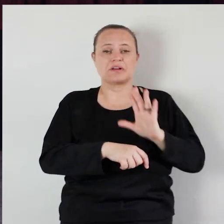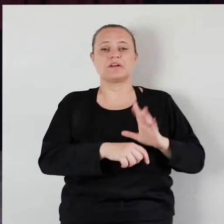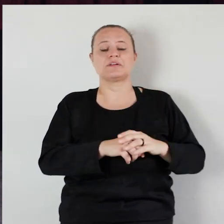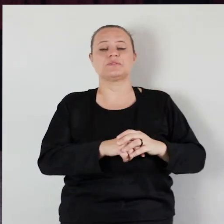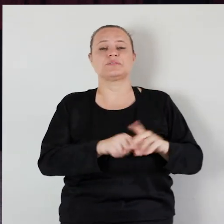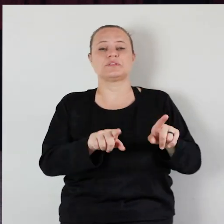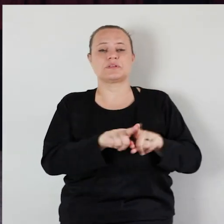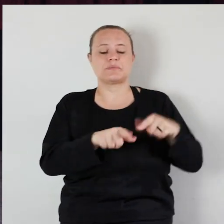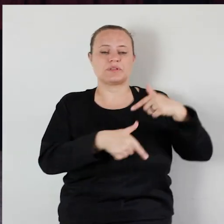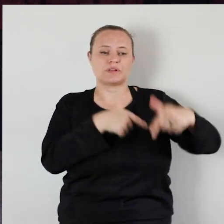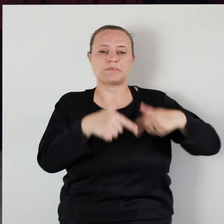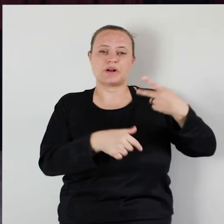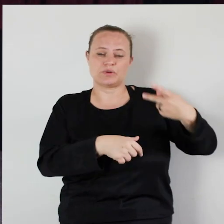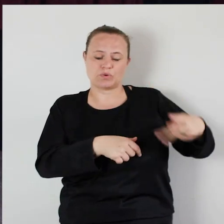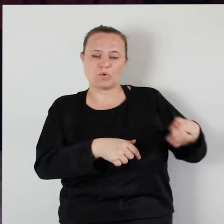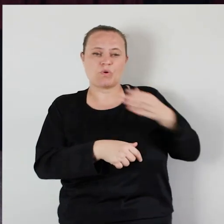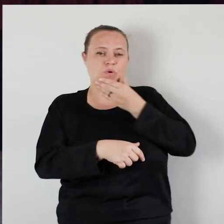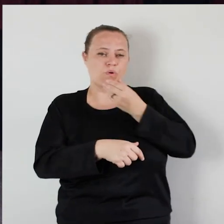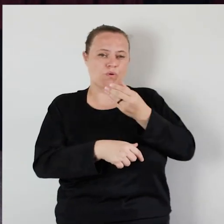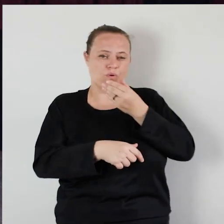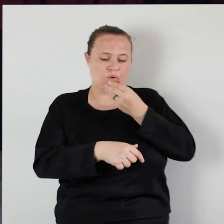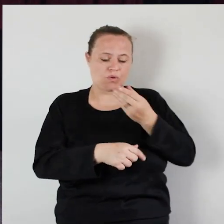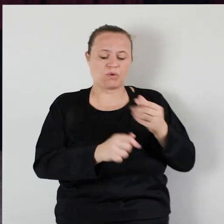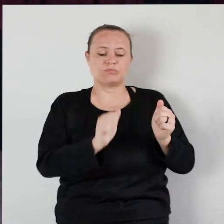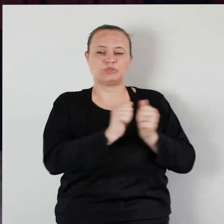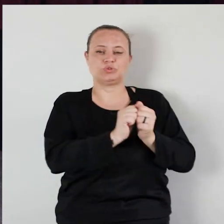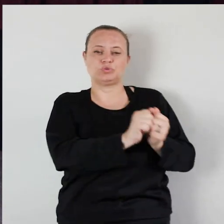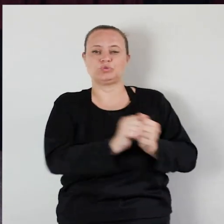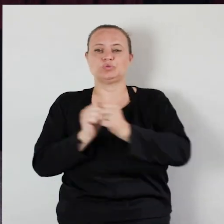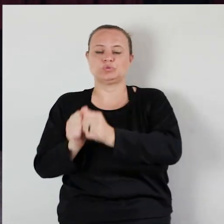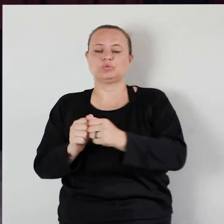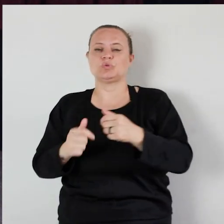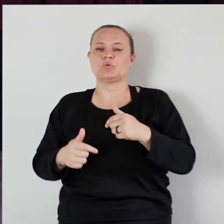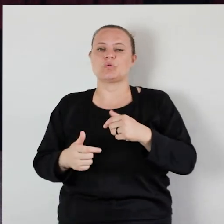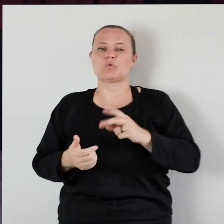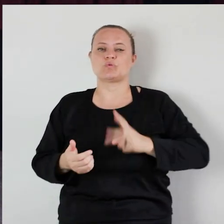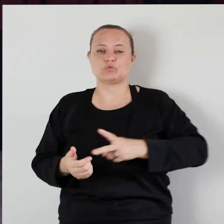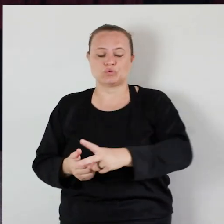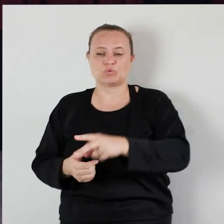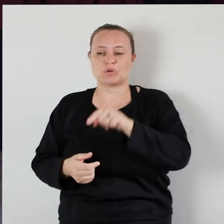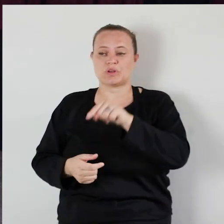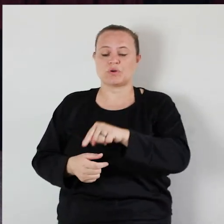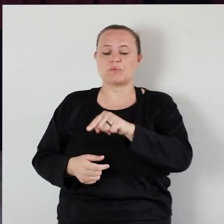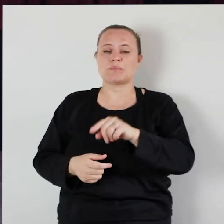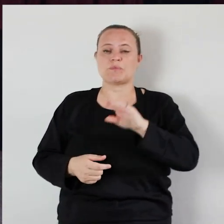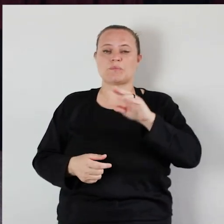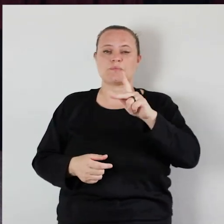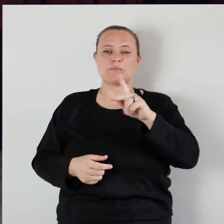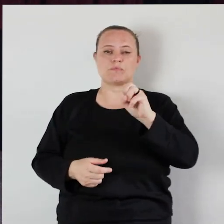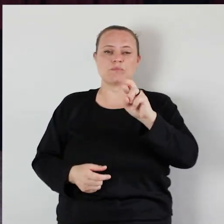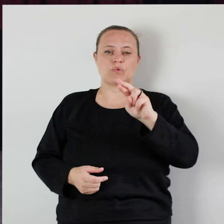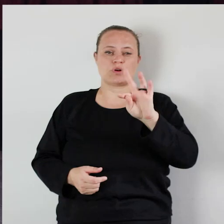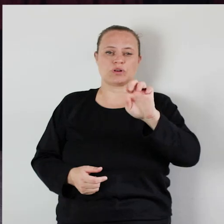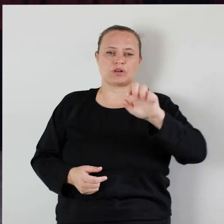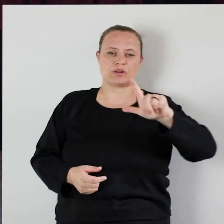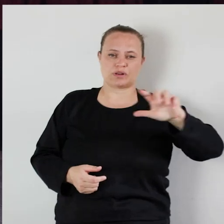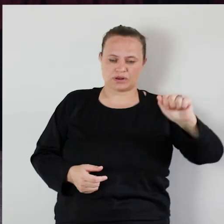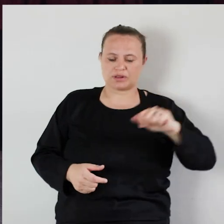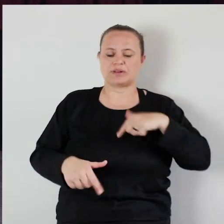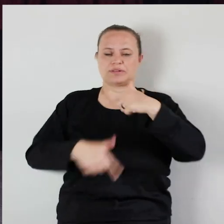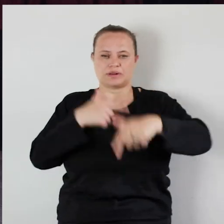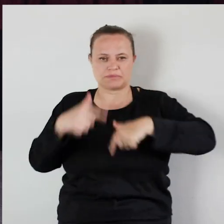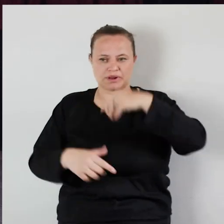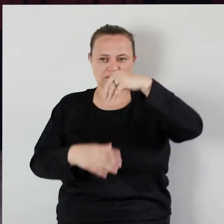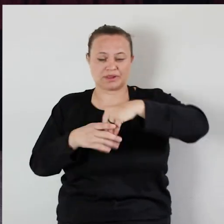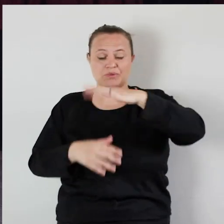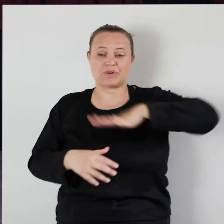tese muito interessante, tem relação com o trabalho que o Portela inicia com a gente nesses contatos, depois segue